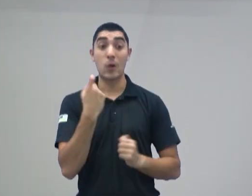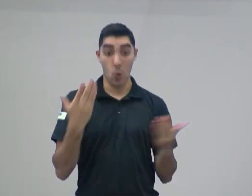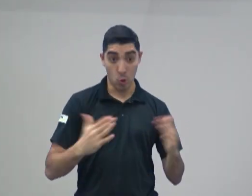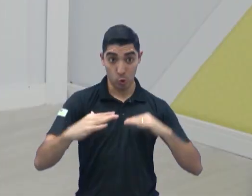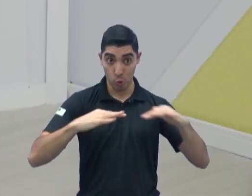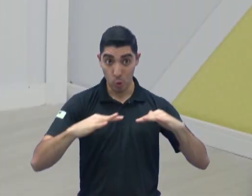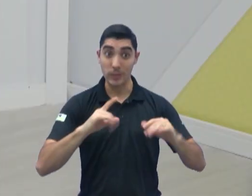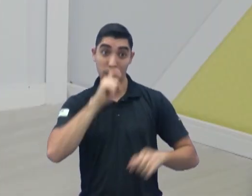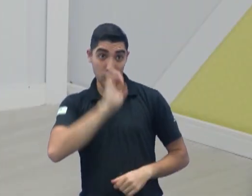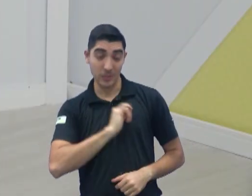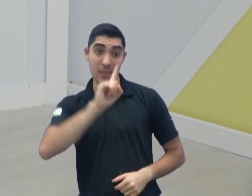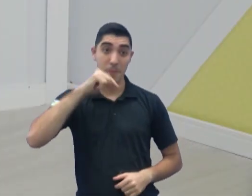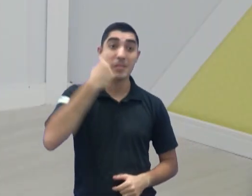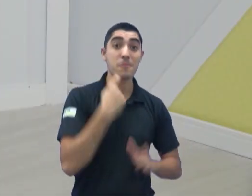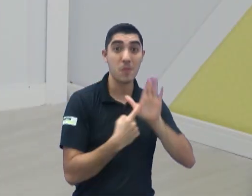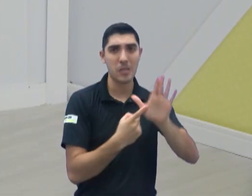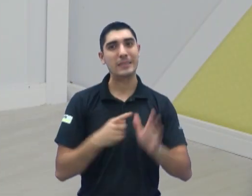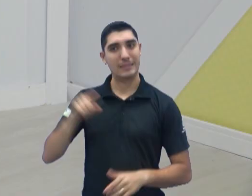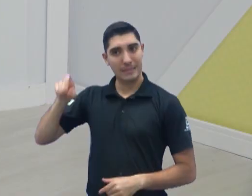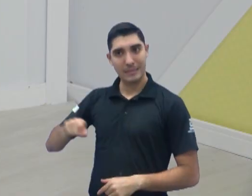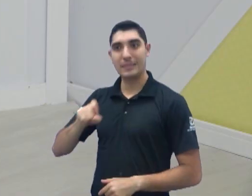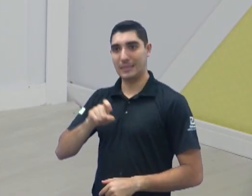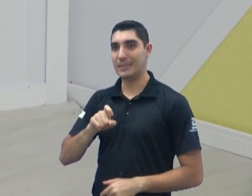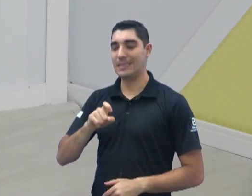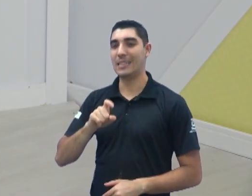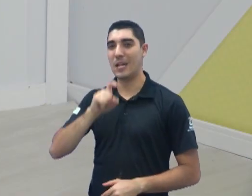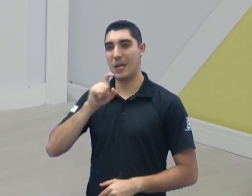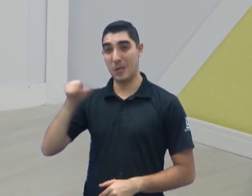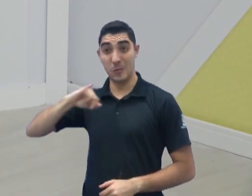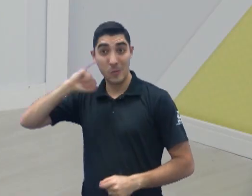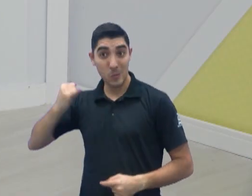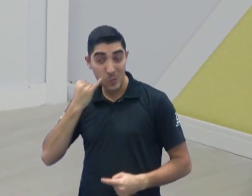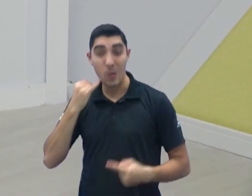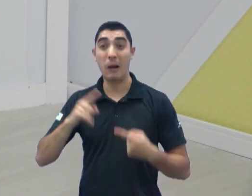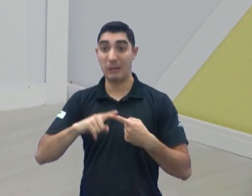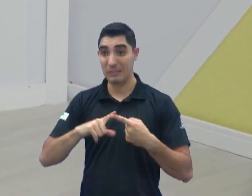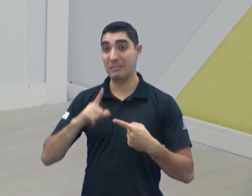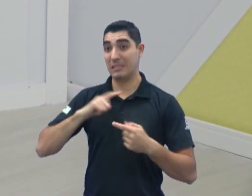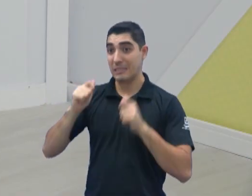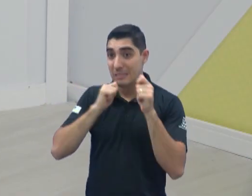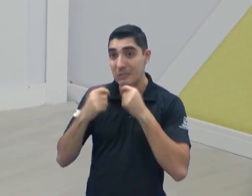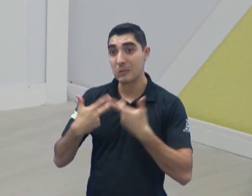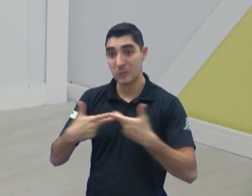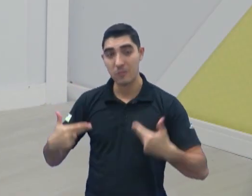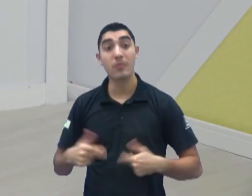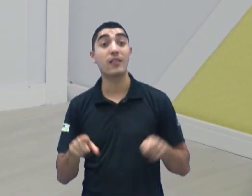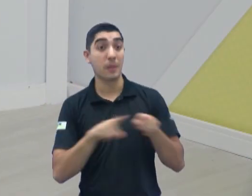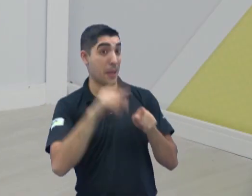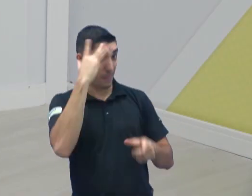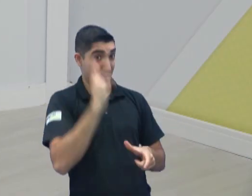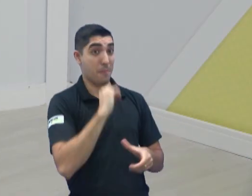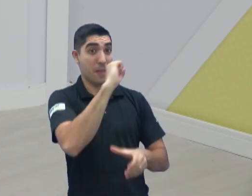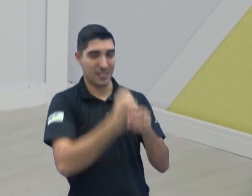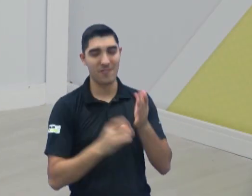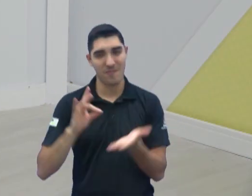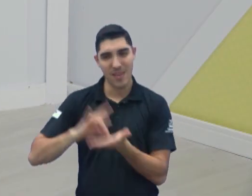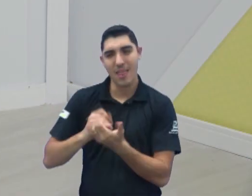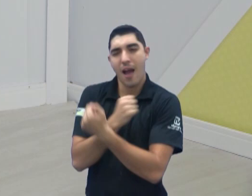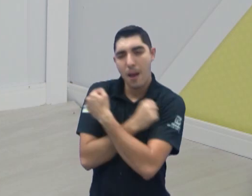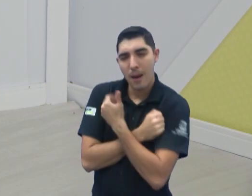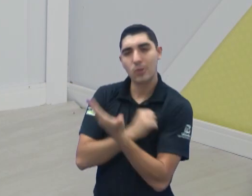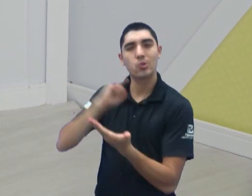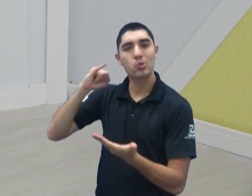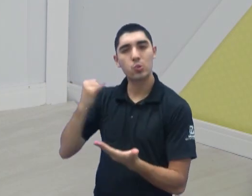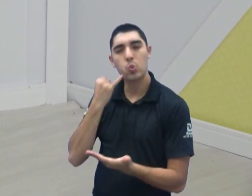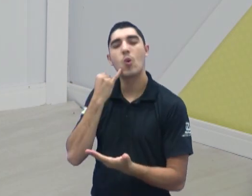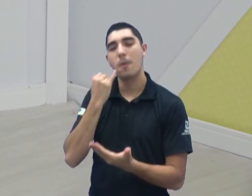aqui. Maravilha, só vai dar João na sexta-feira no estúdio, em 2 matérias aqui, o nosso querido verdade, João. Tem o basquete amanhã também. É verdade. Um abraço, João. Obrigado pela sua